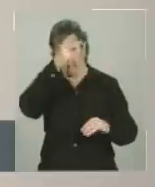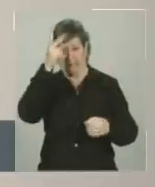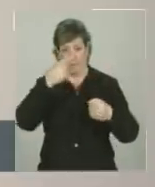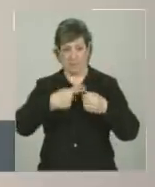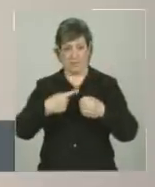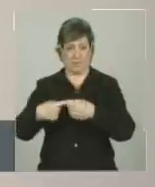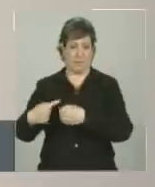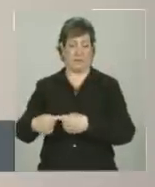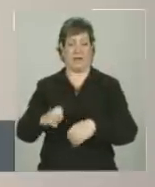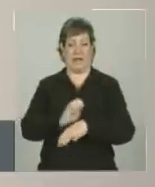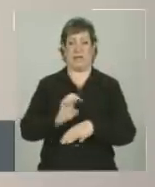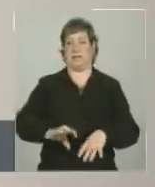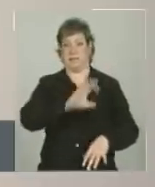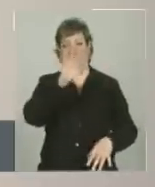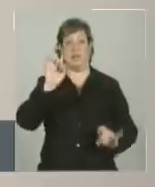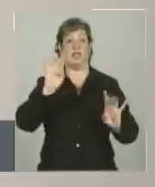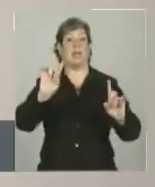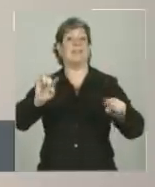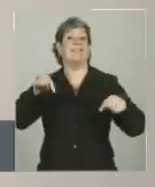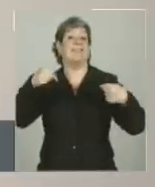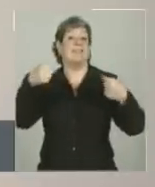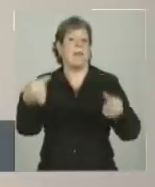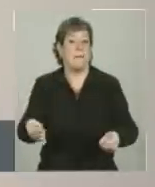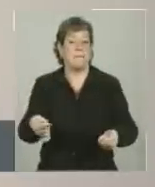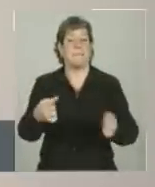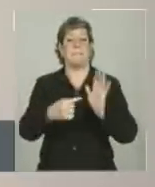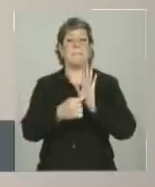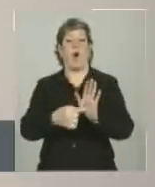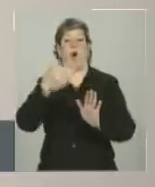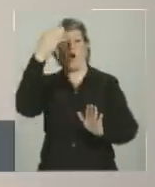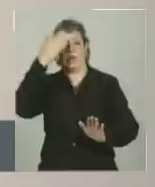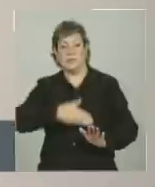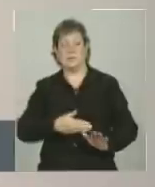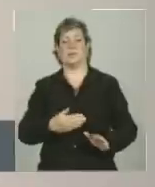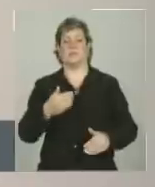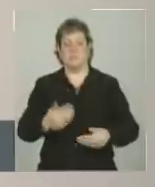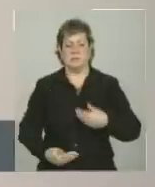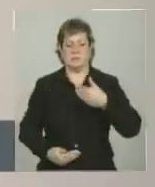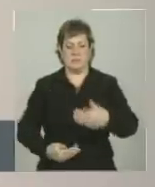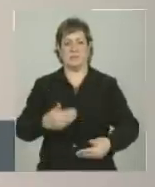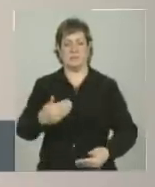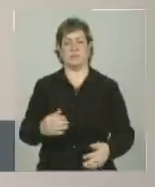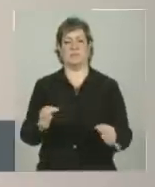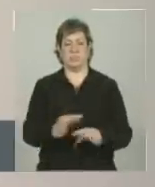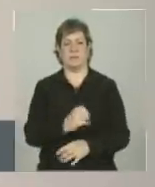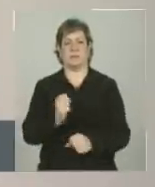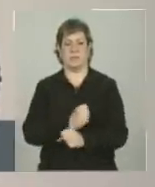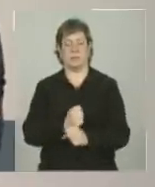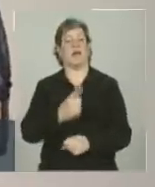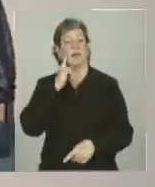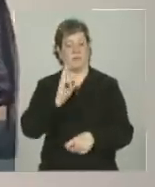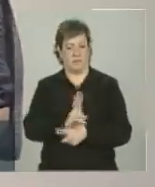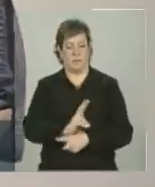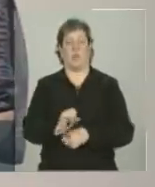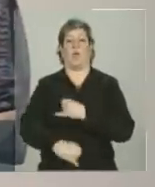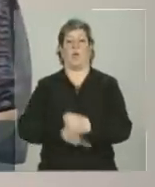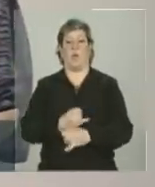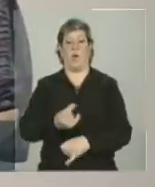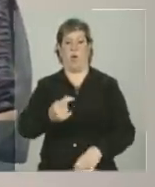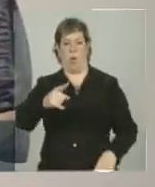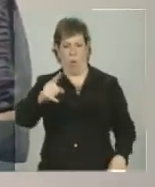estados após a comprovação de cada etapa de execução, que tem acompanhamento online com